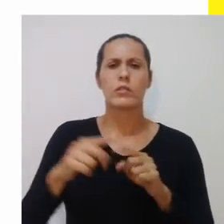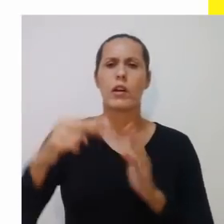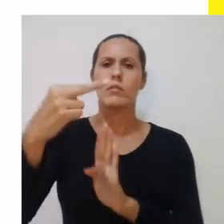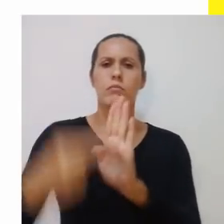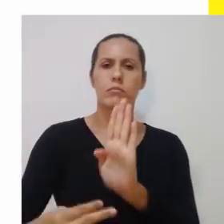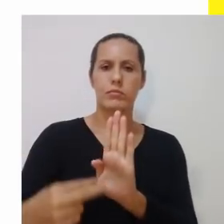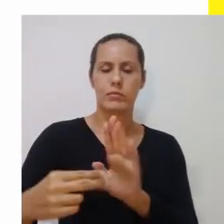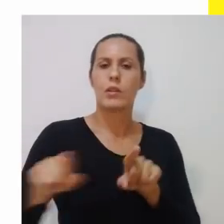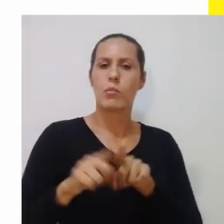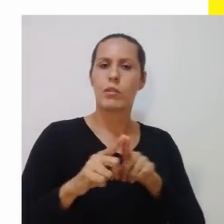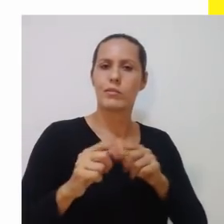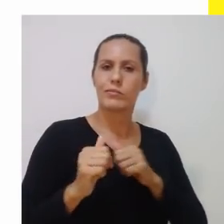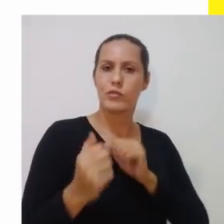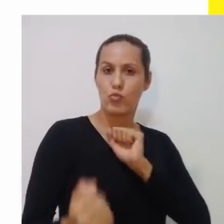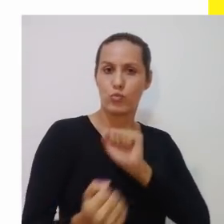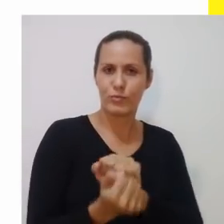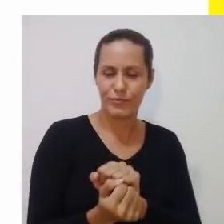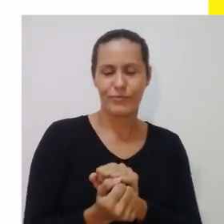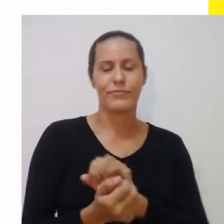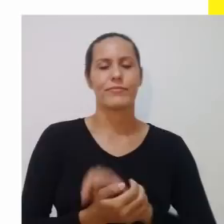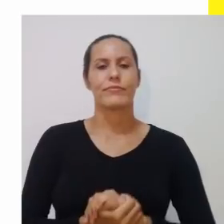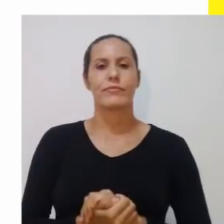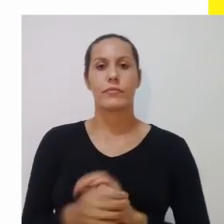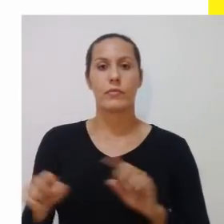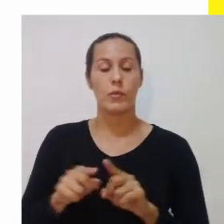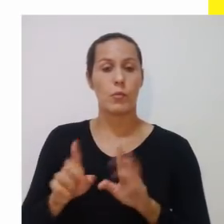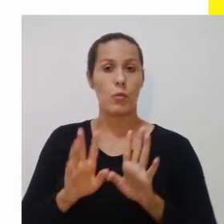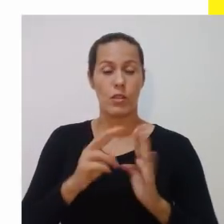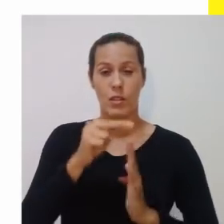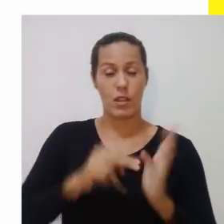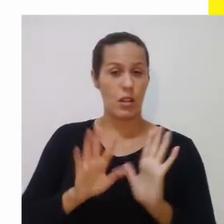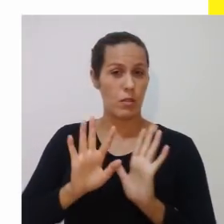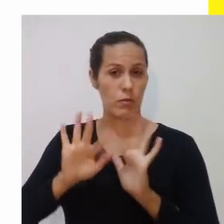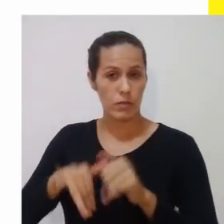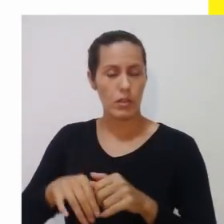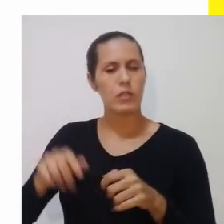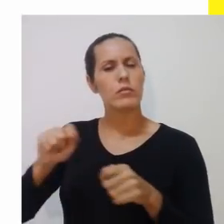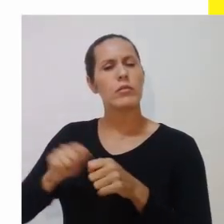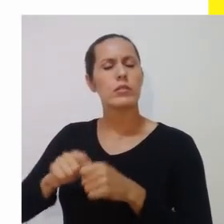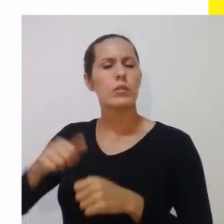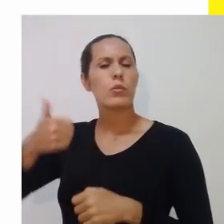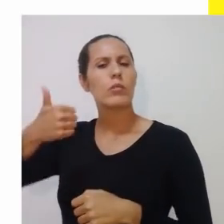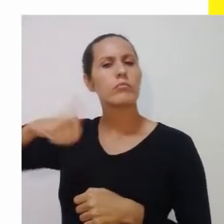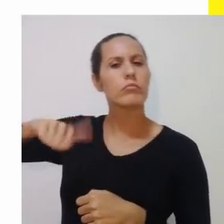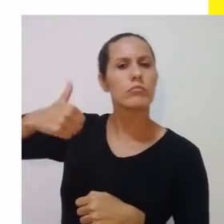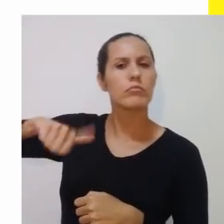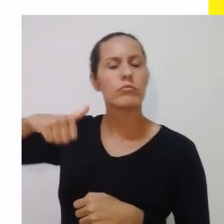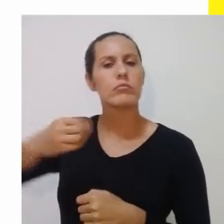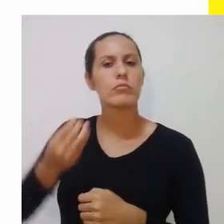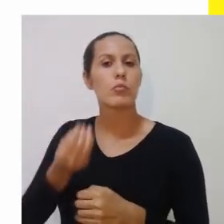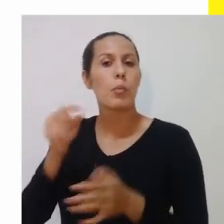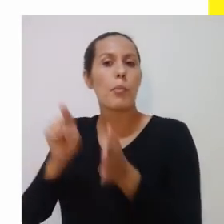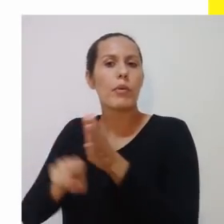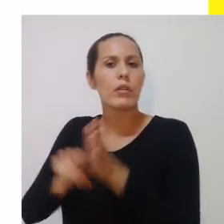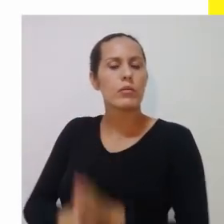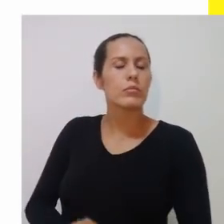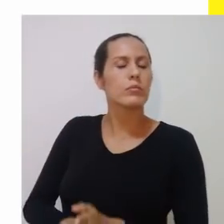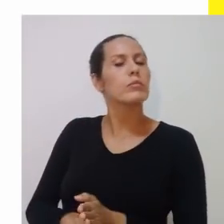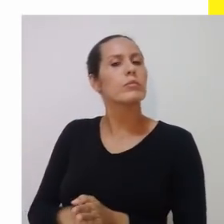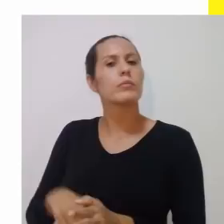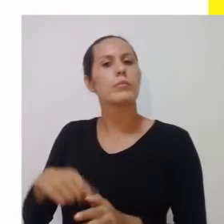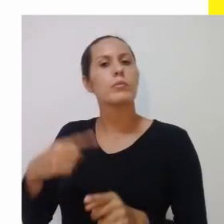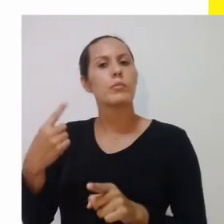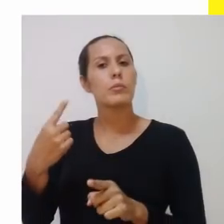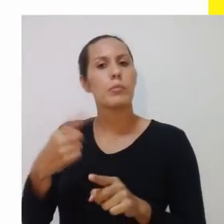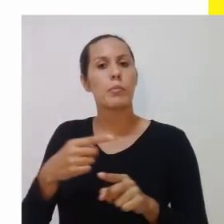acompanhar comigo. No final, eu vou fazer uma avaliação sobre essa questão. Em que momento